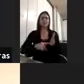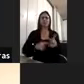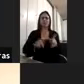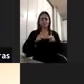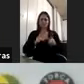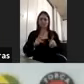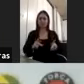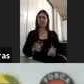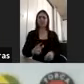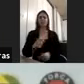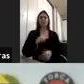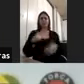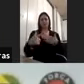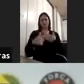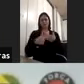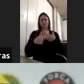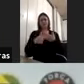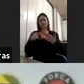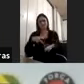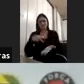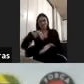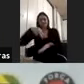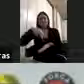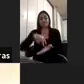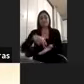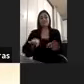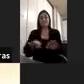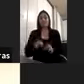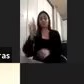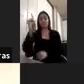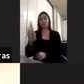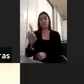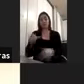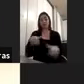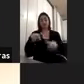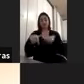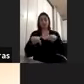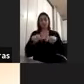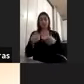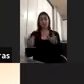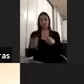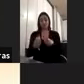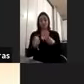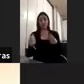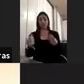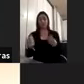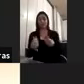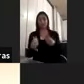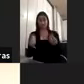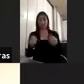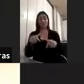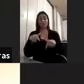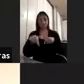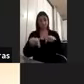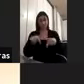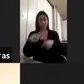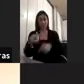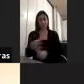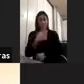do trabalhador. Sim. E o direito do trabalhador é uma boa condição de trabalho, é uma renda equivalente àquilo que ele faz